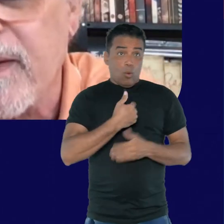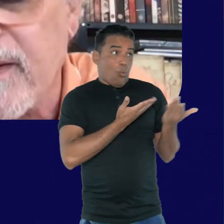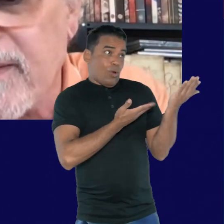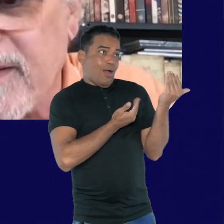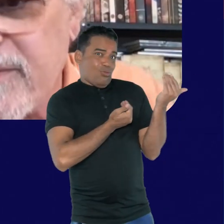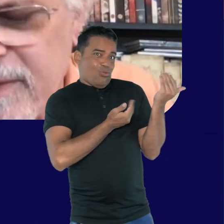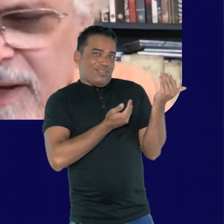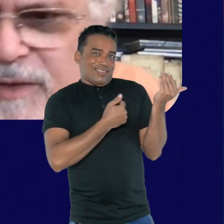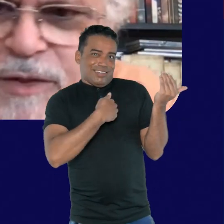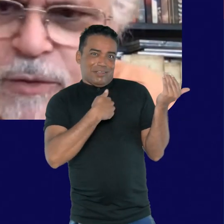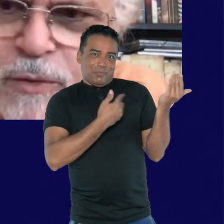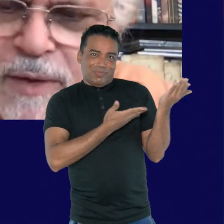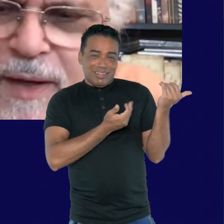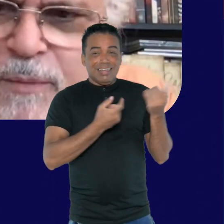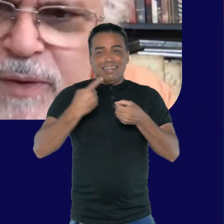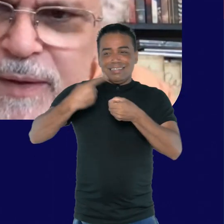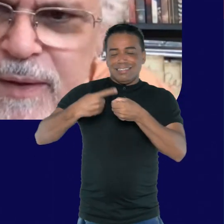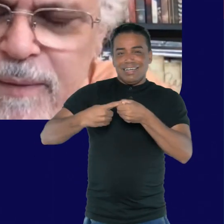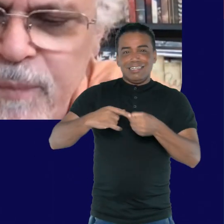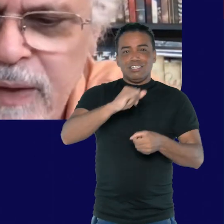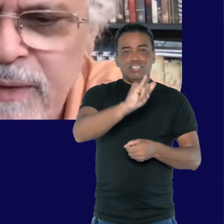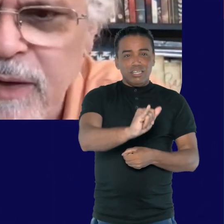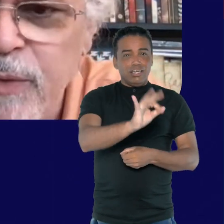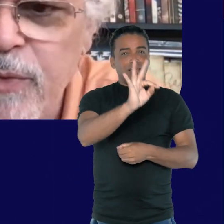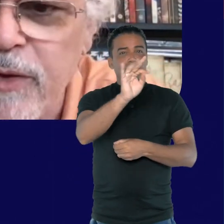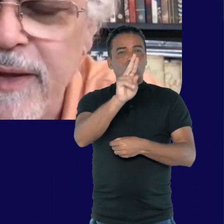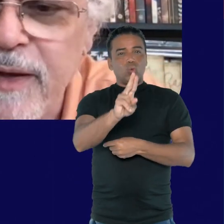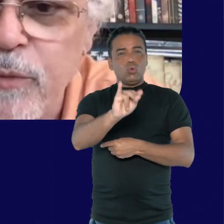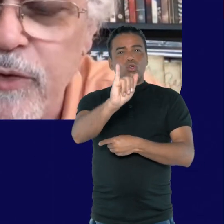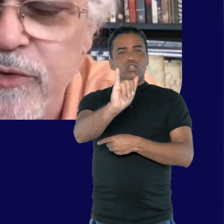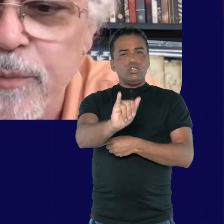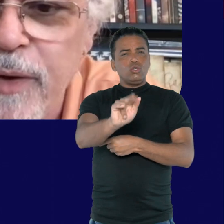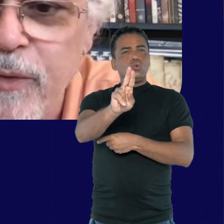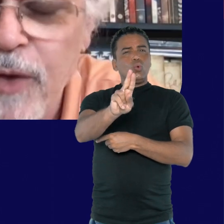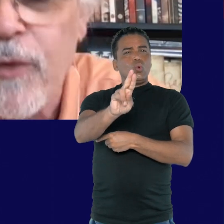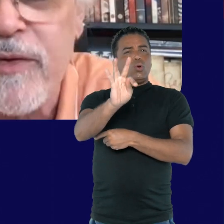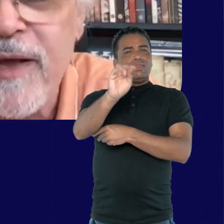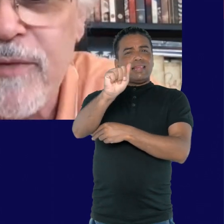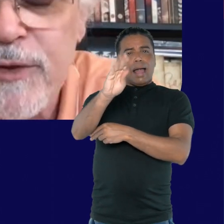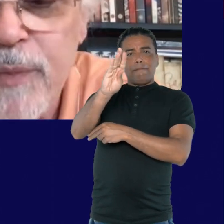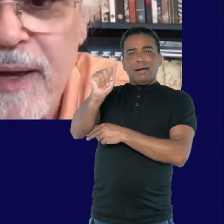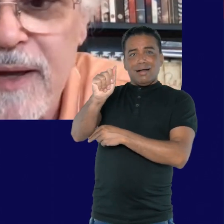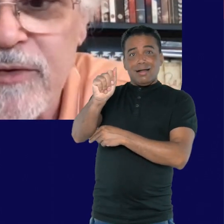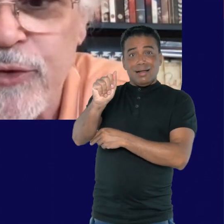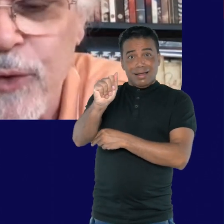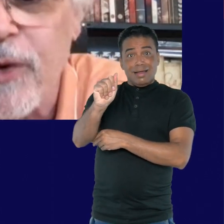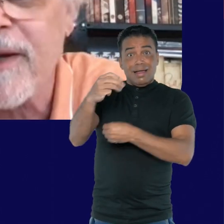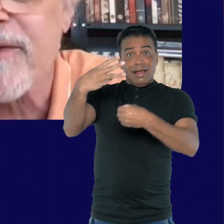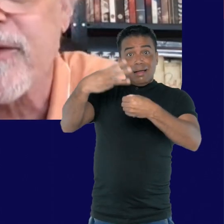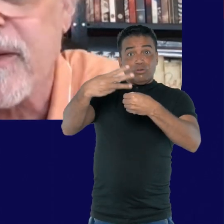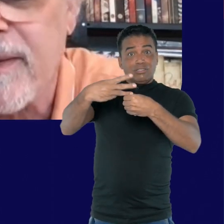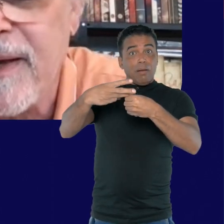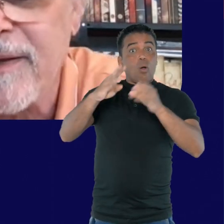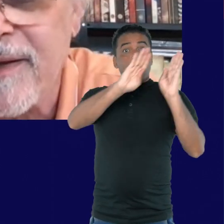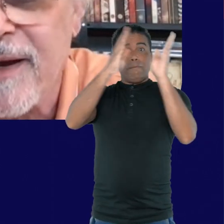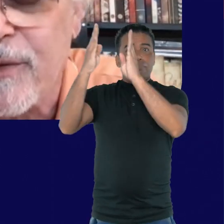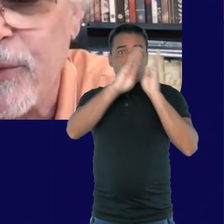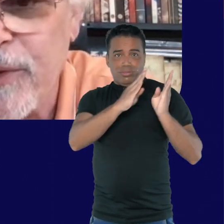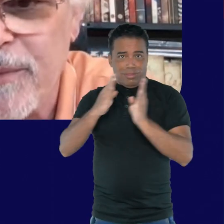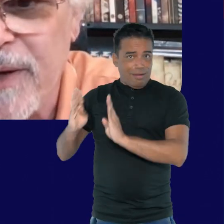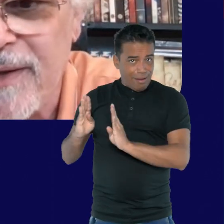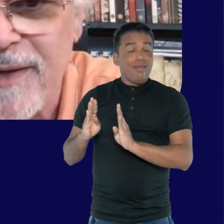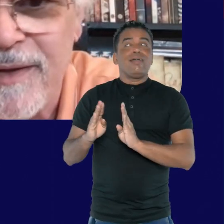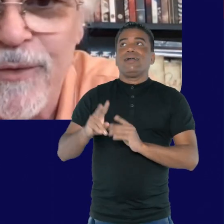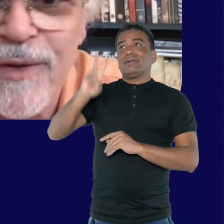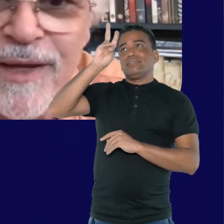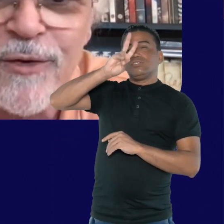Hauer, na cidade de Ituiutaba, na biblioteca municipal, gostava de pegar histórias da